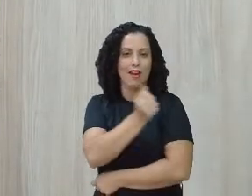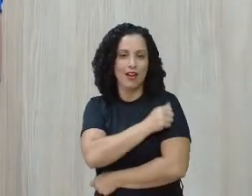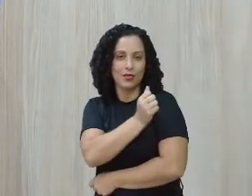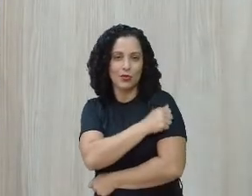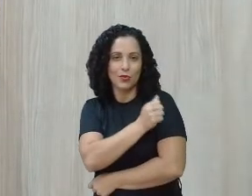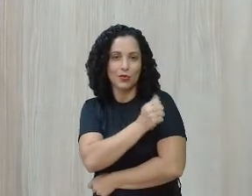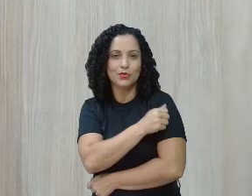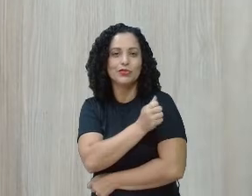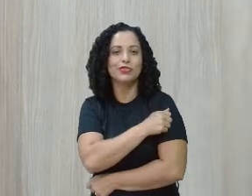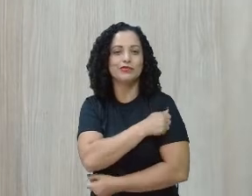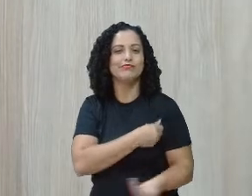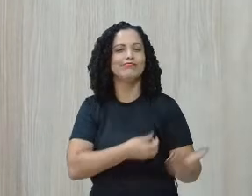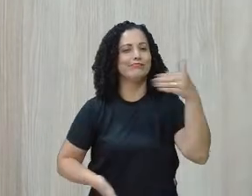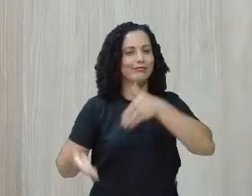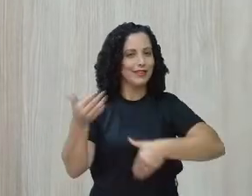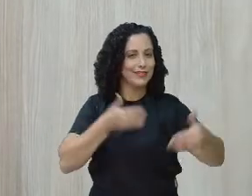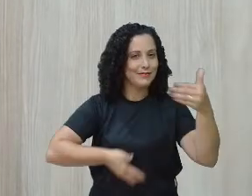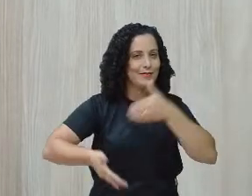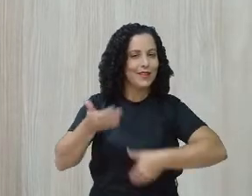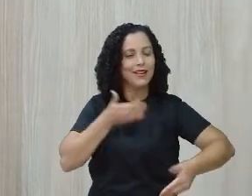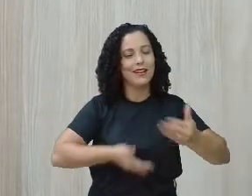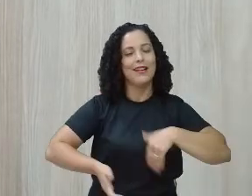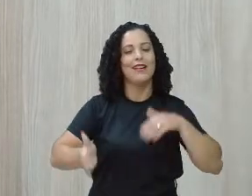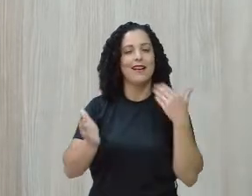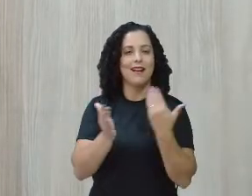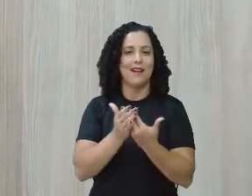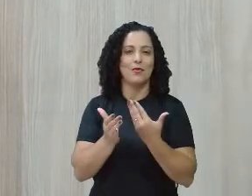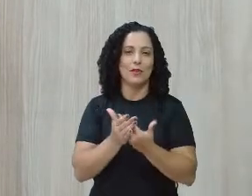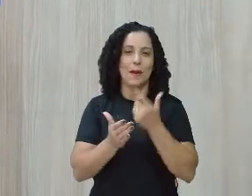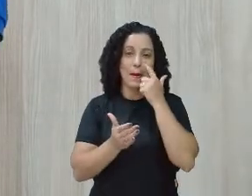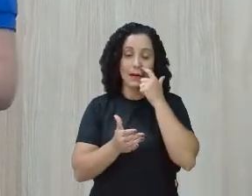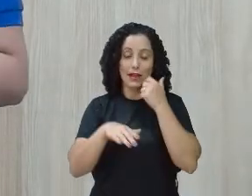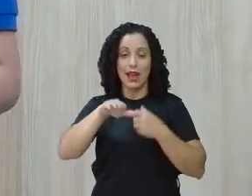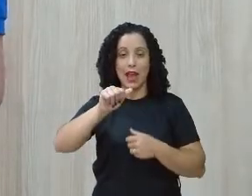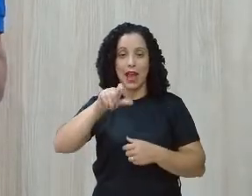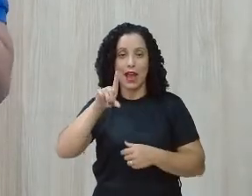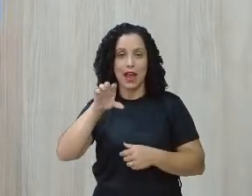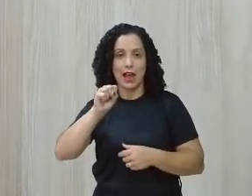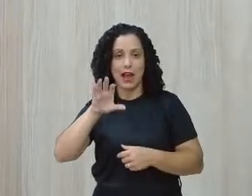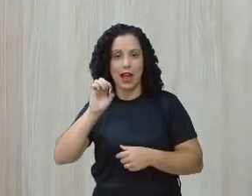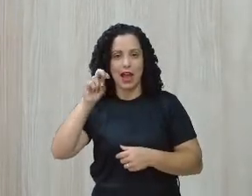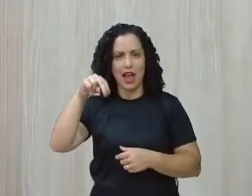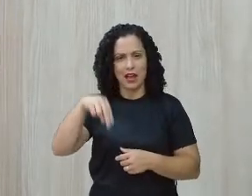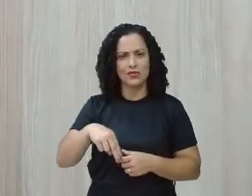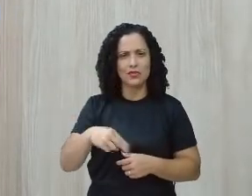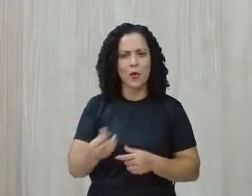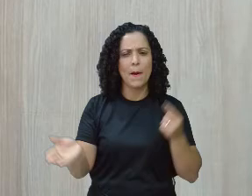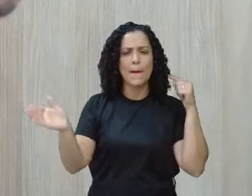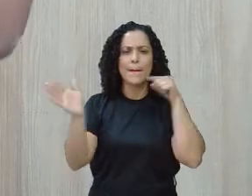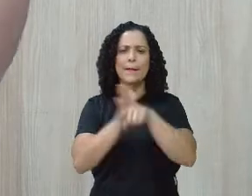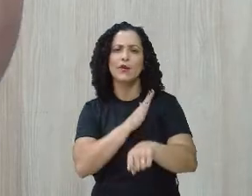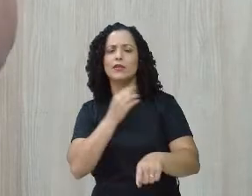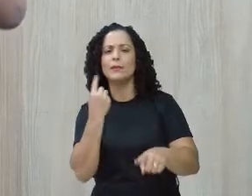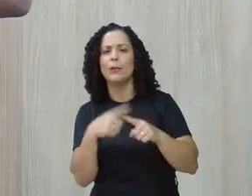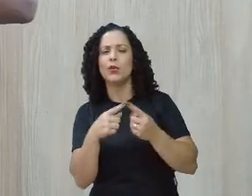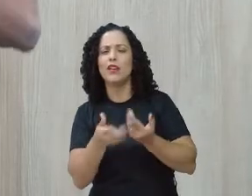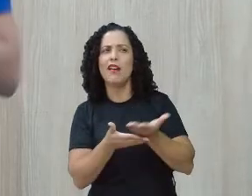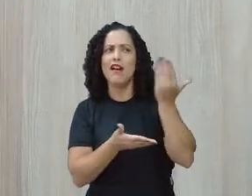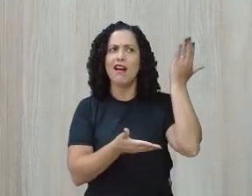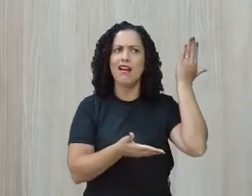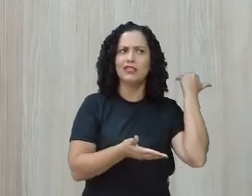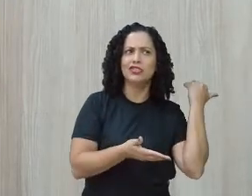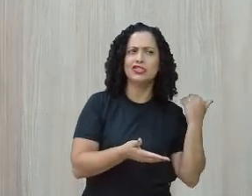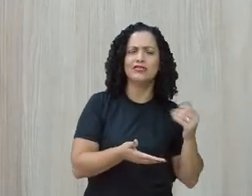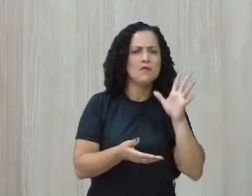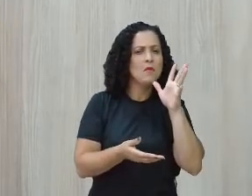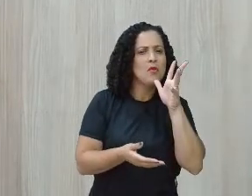aula. E Adson pergunta, o porquê das cartas não chegarem rapidamente, antigamente, como chegam